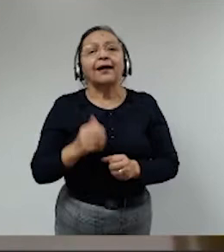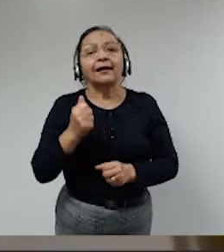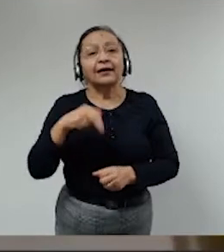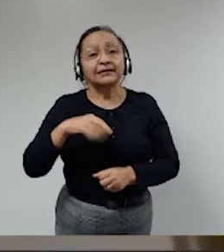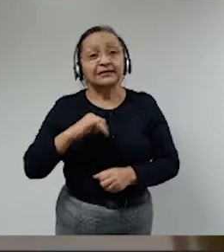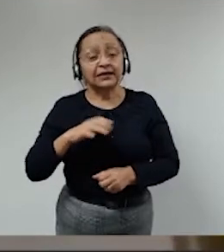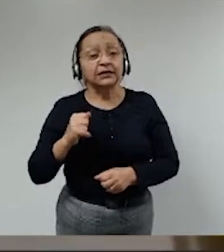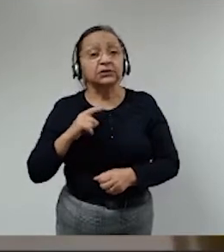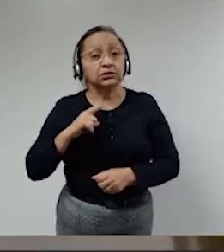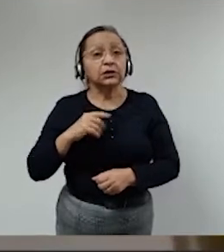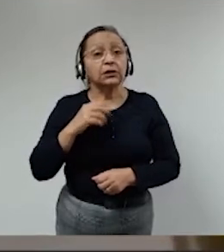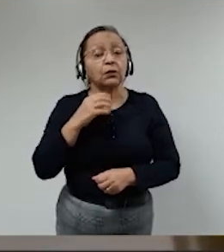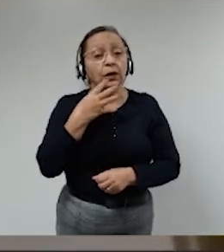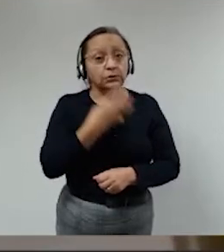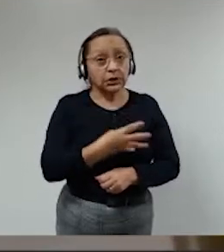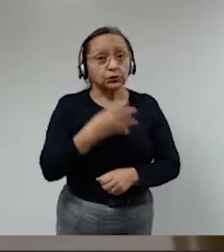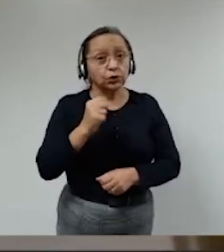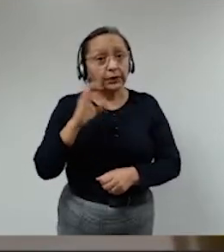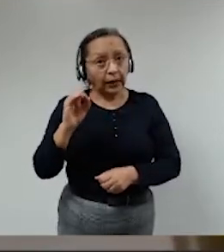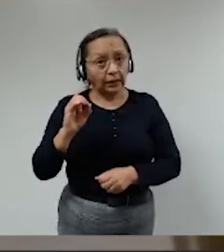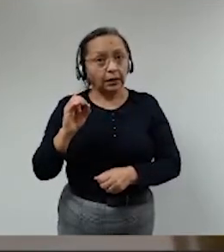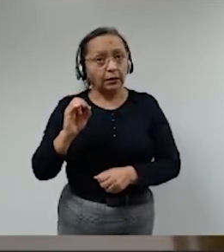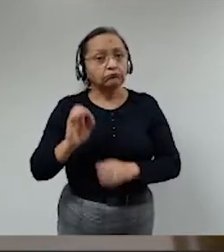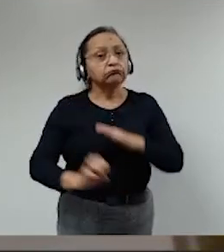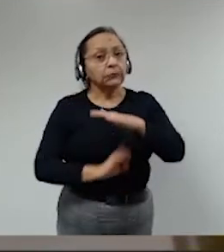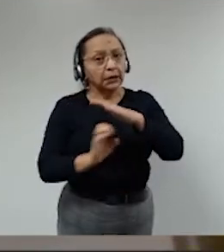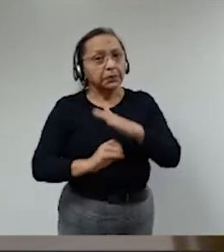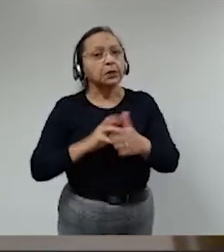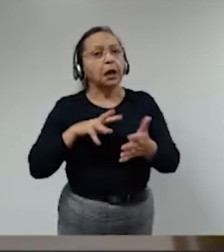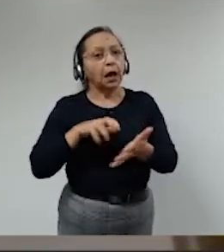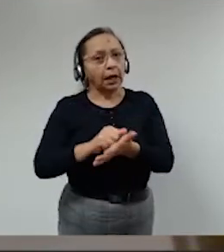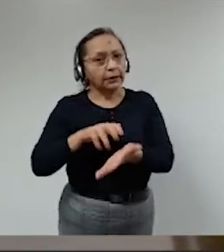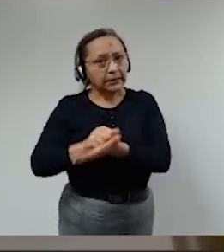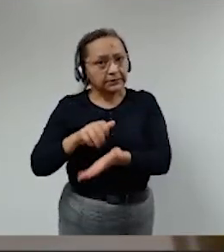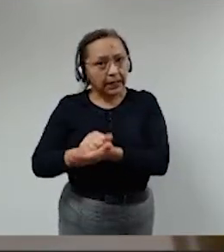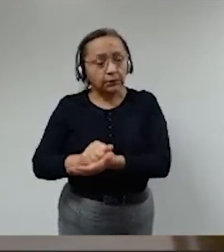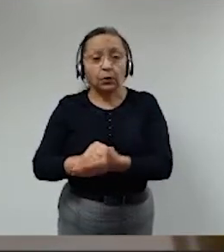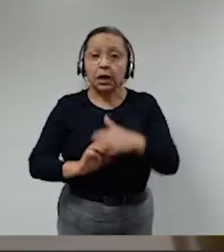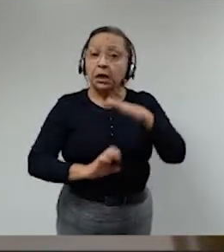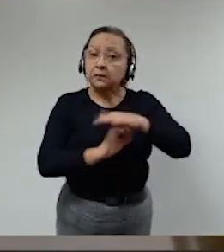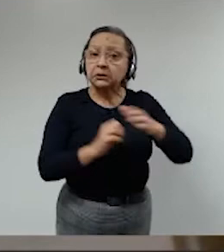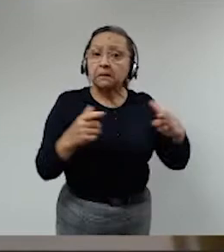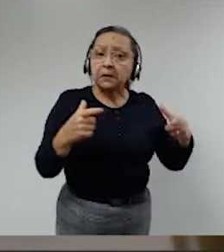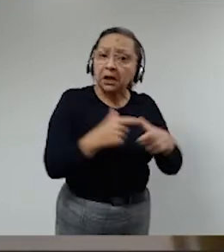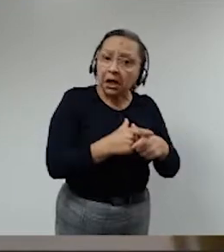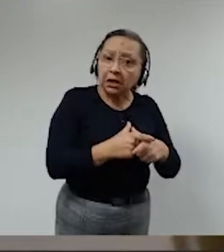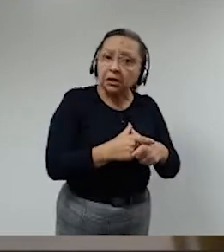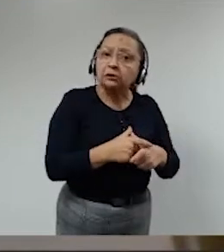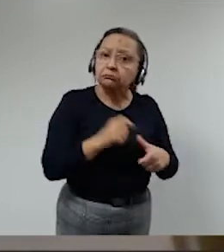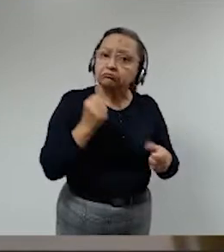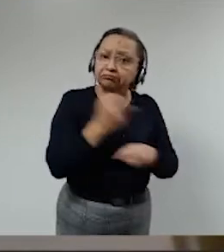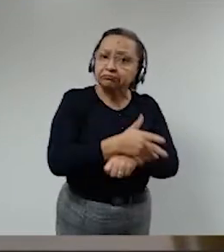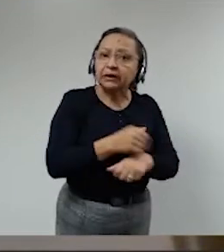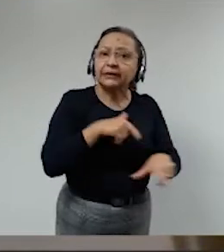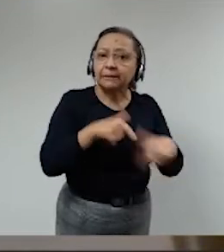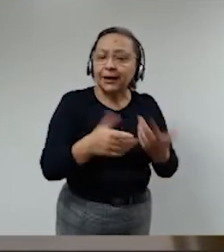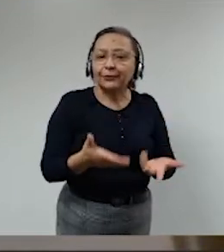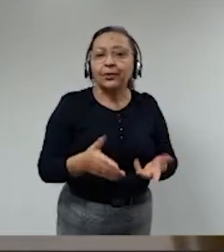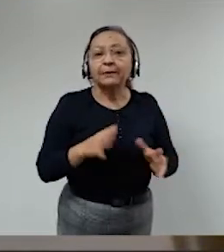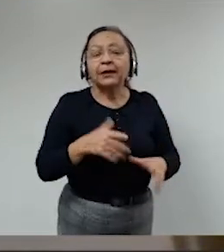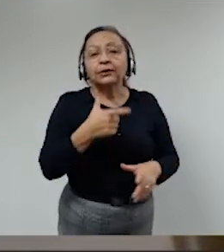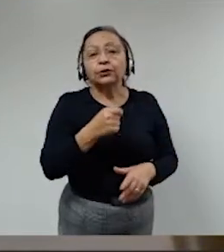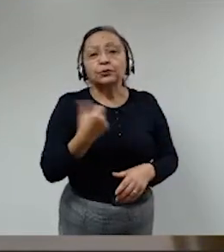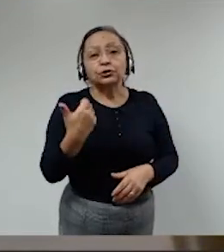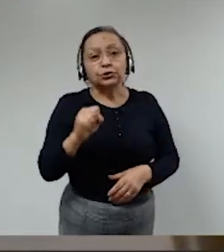480 produtoras registradas, ou seja, empresas pequenas e médias, gerando empregos e renda, né? Em 2018, a gente